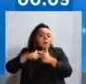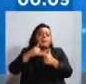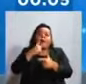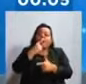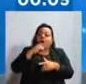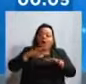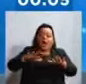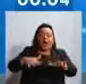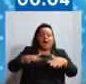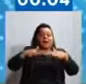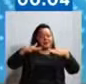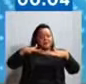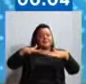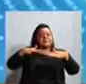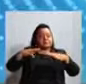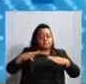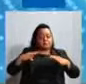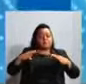cidade.